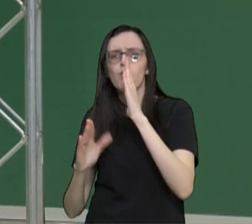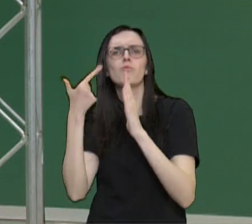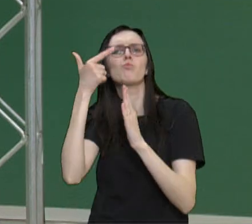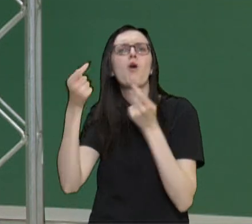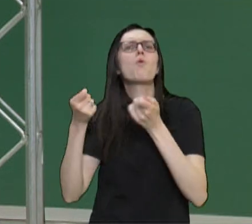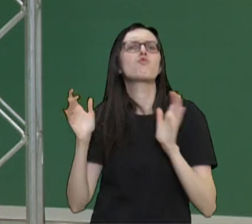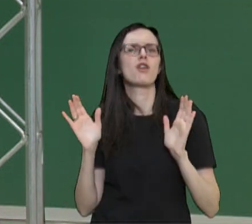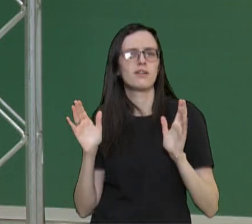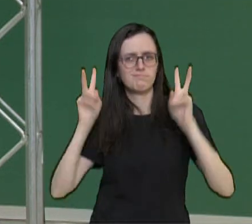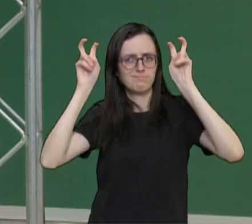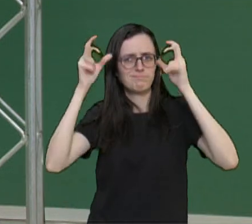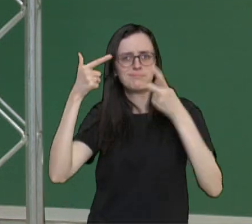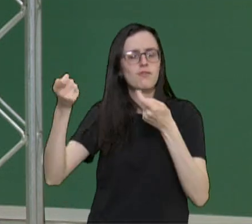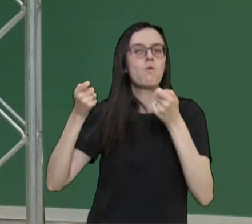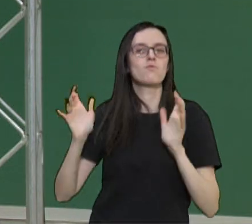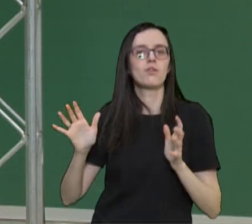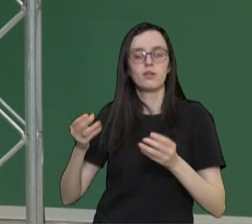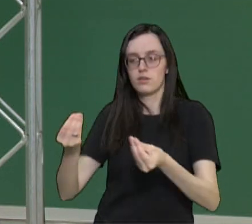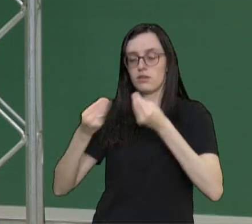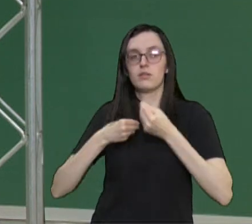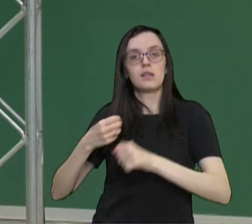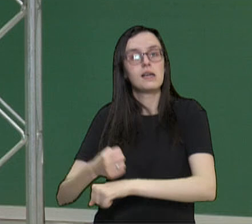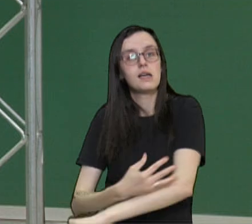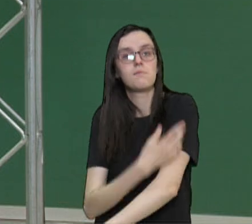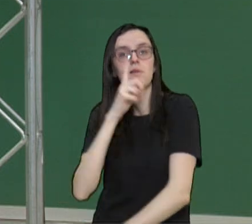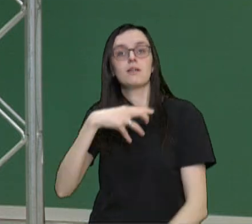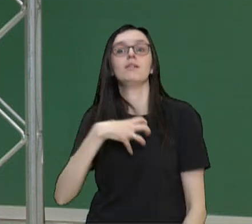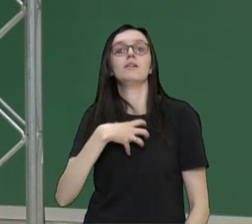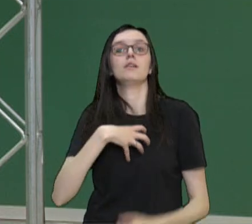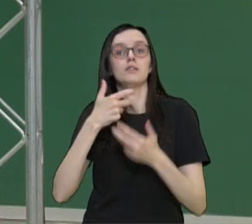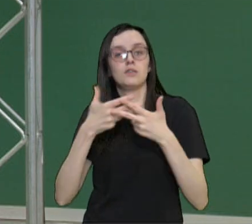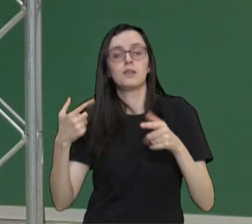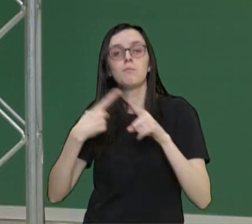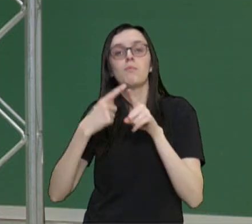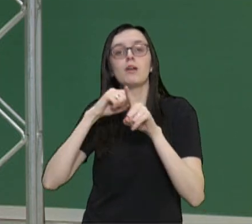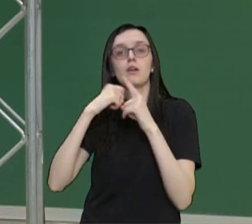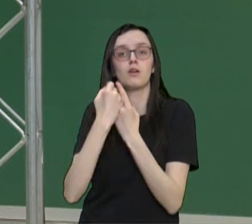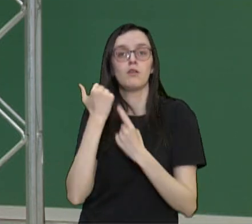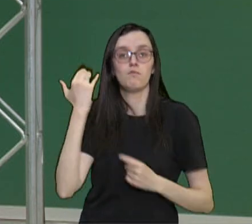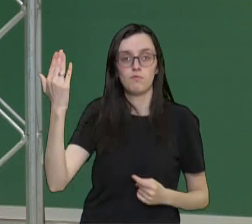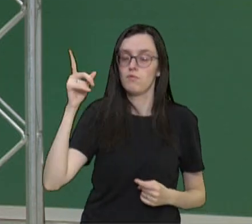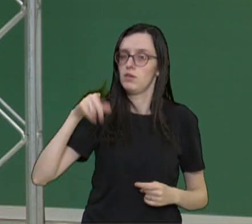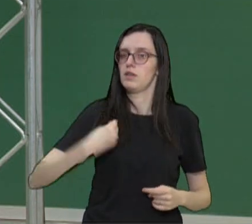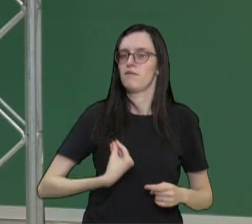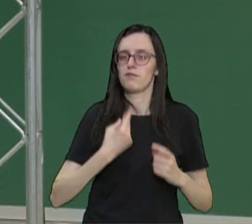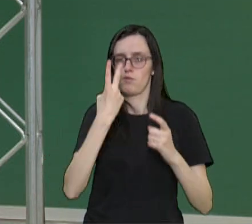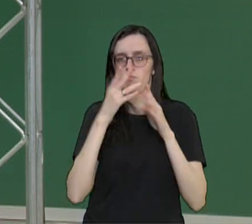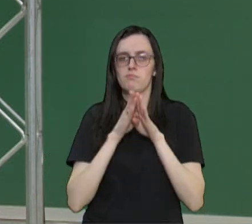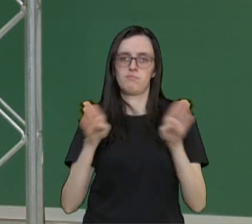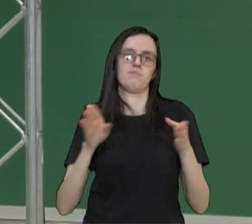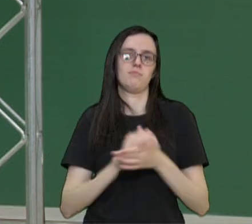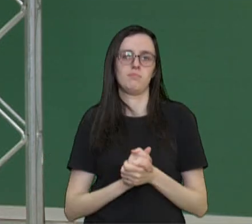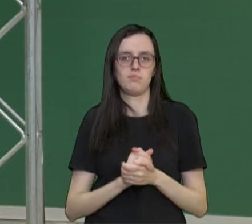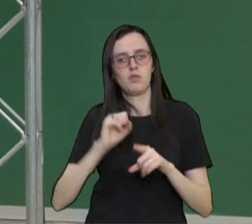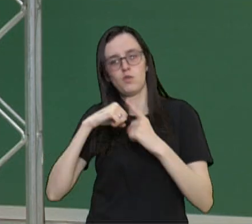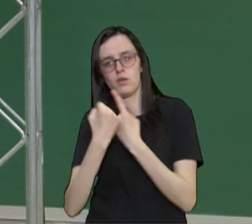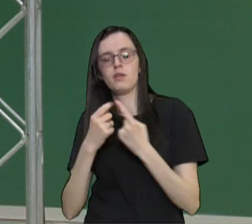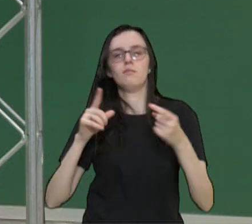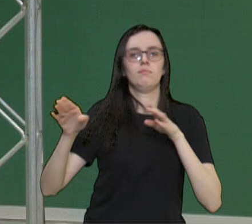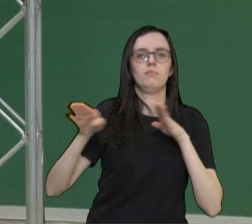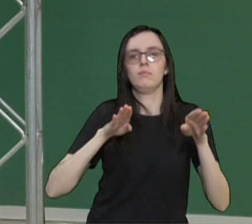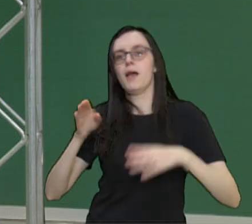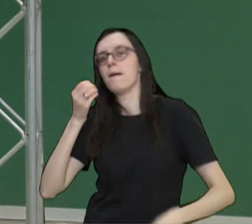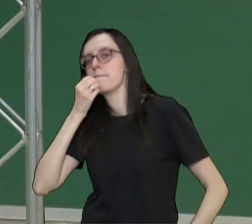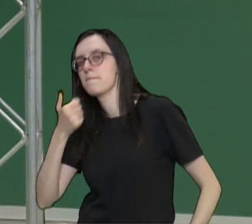desgovernado mesmo e trabalha a emoção, o sentimento, porque a sociedade ela está nessa ambiguidade, né? Ela está entre o bem e o